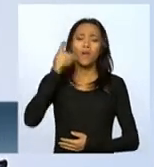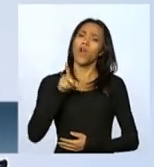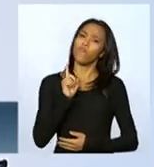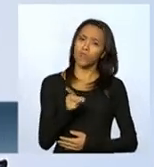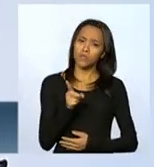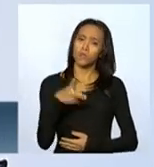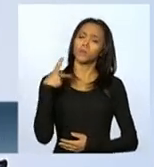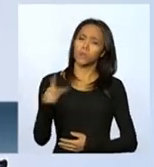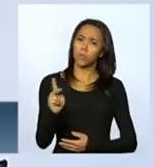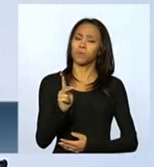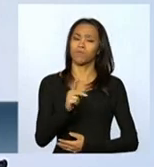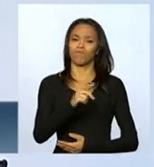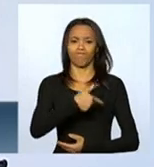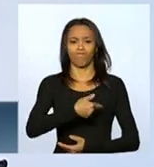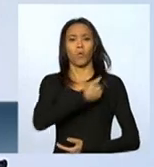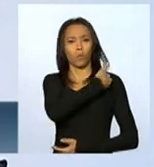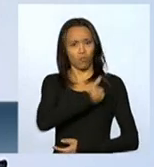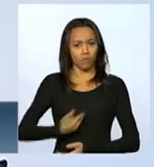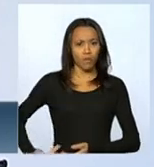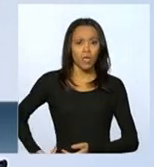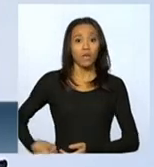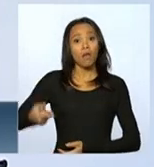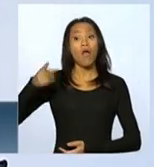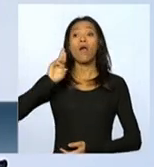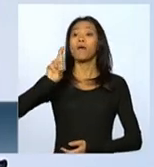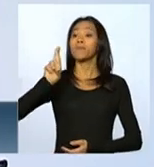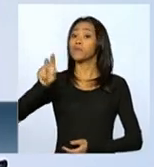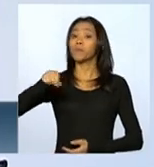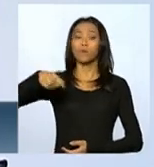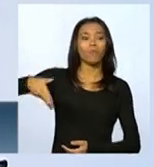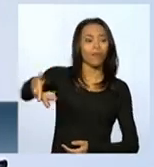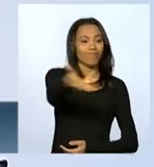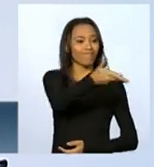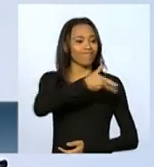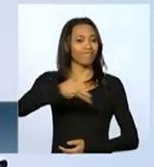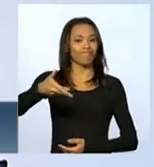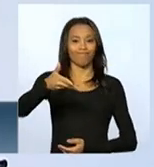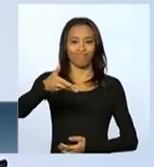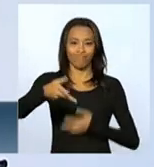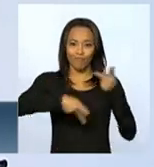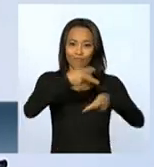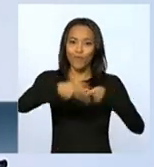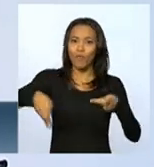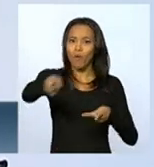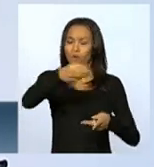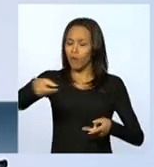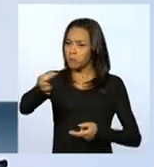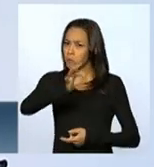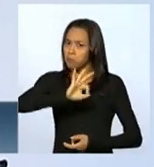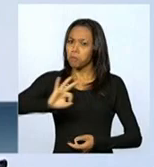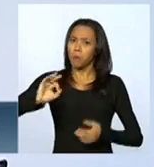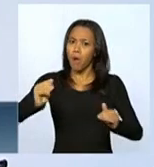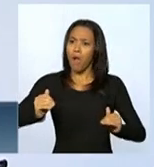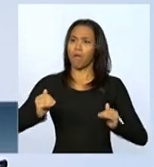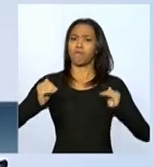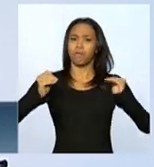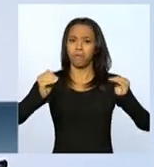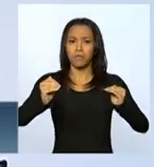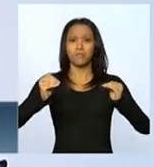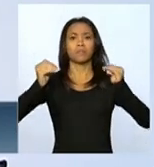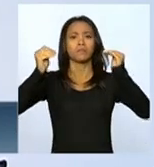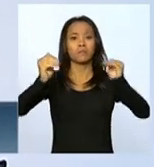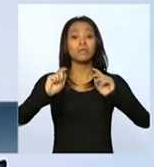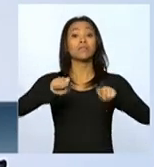seu governo representa para a população brasileira um enorme avanço nas